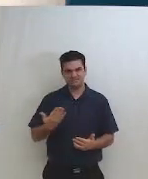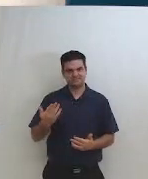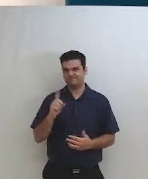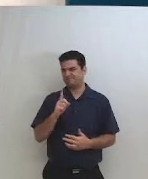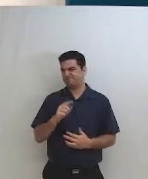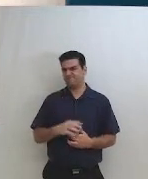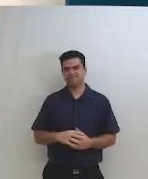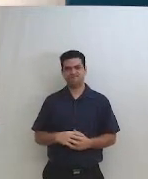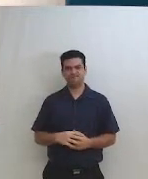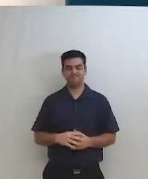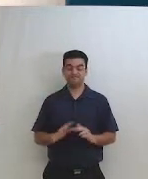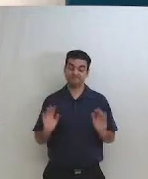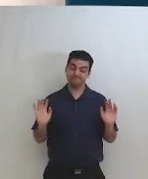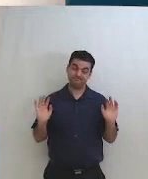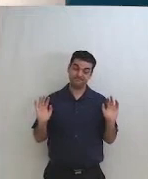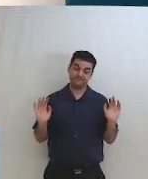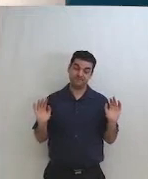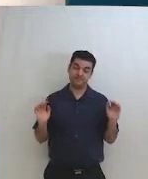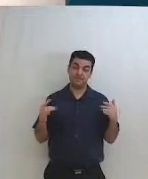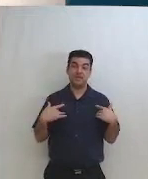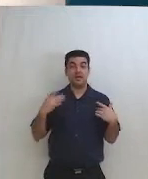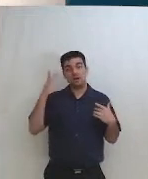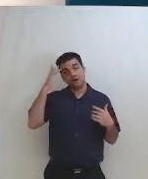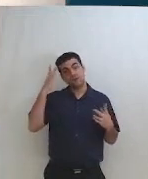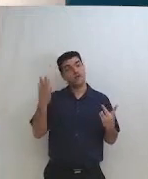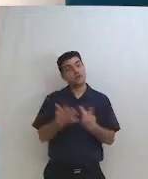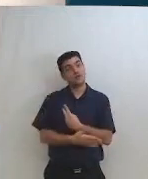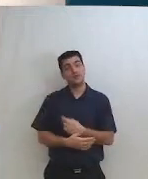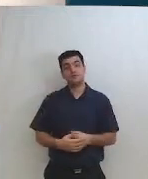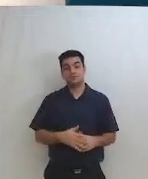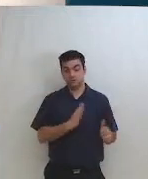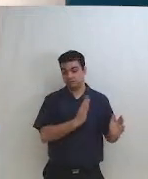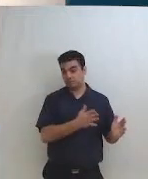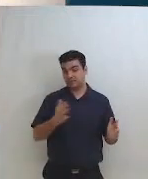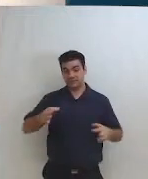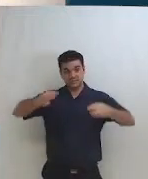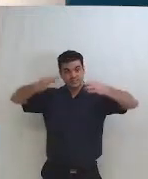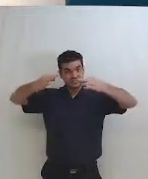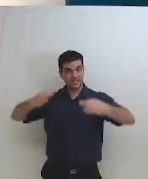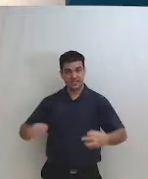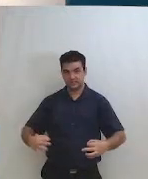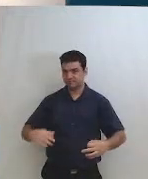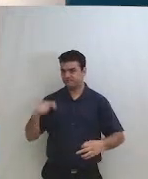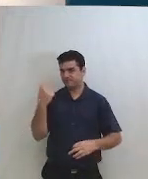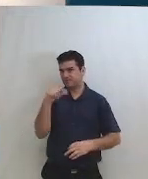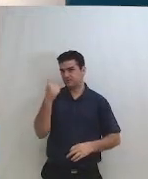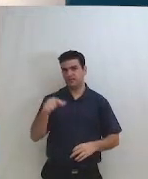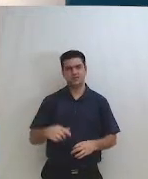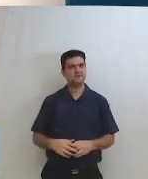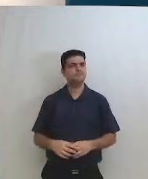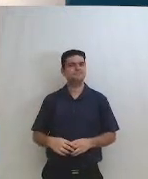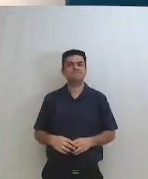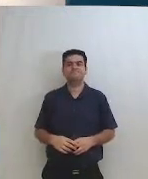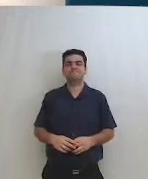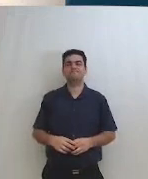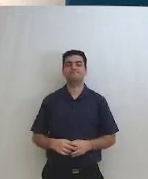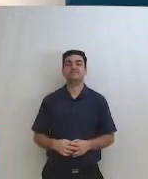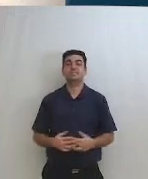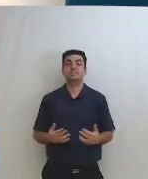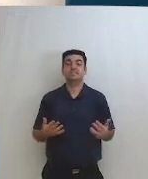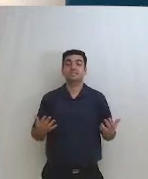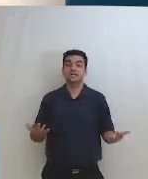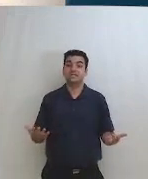excelências, flagrante violação devido ao processo legal, o que acarreta flagrante violação à